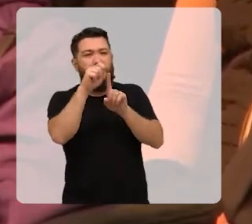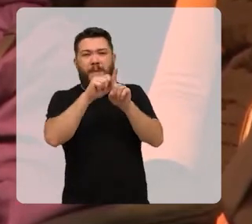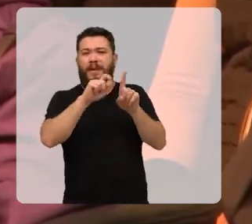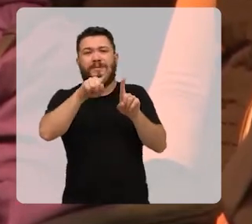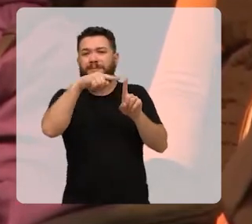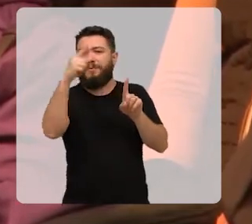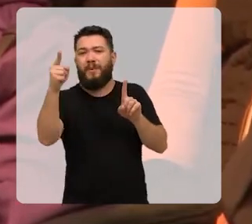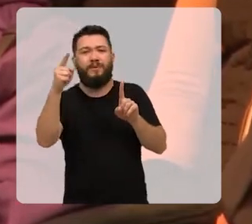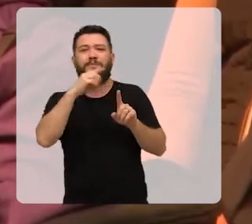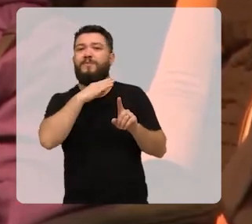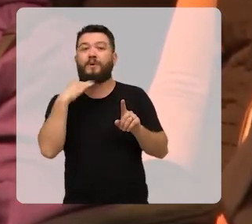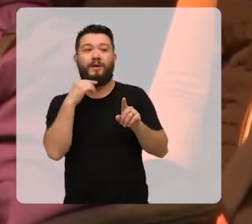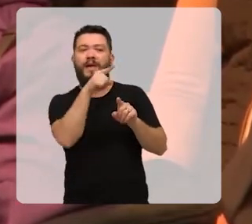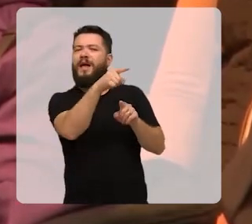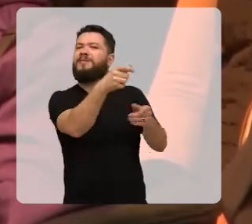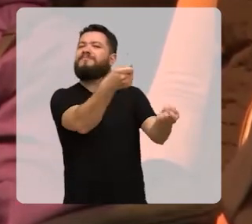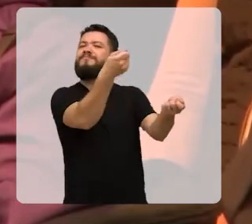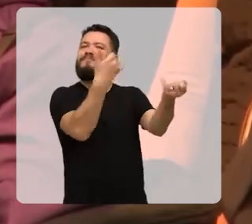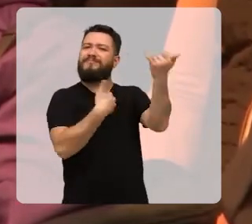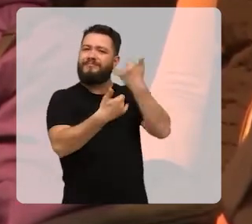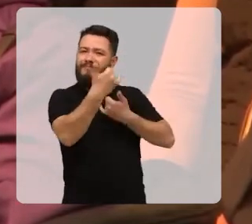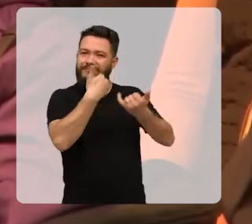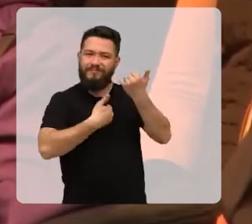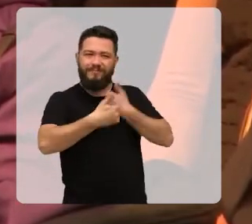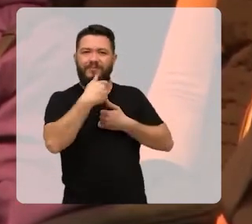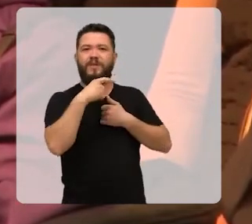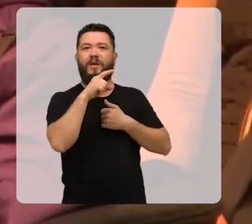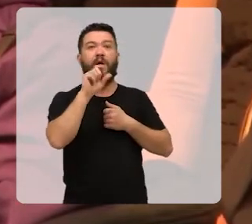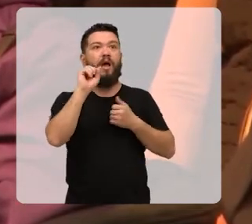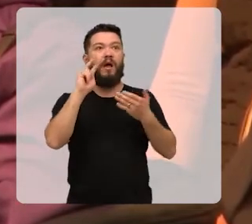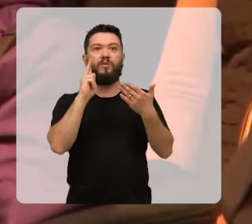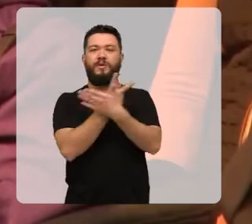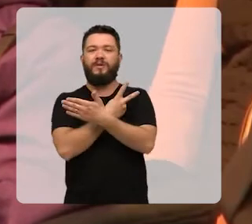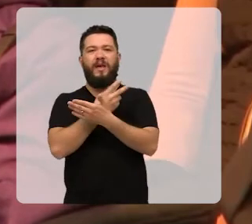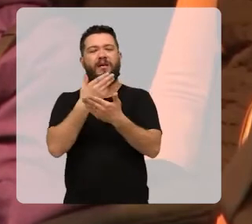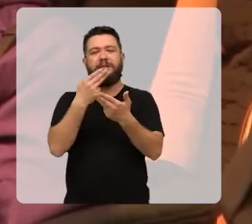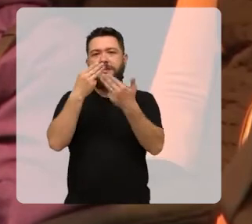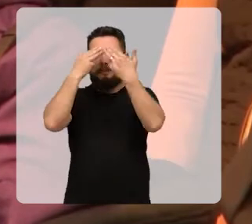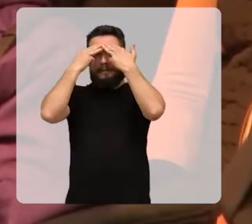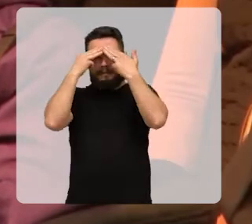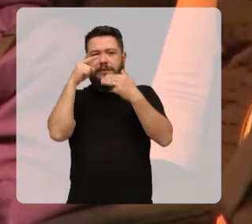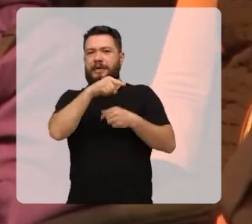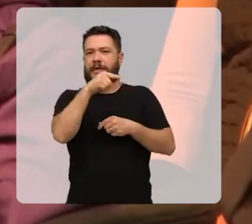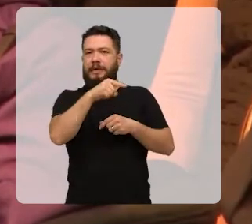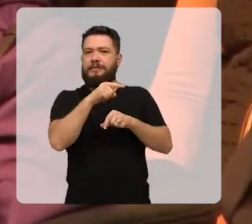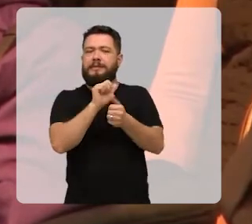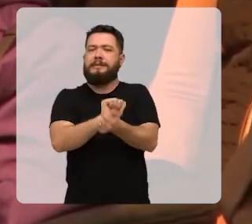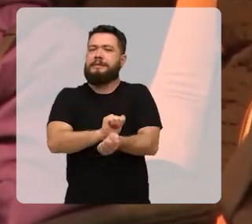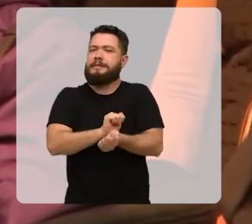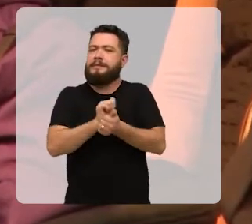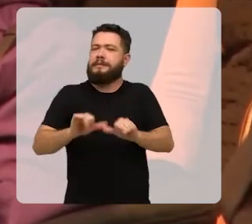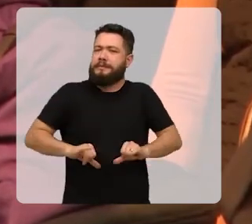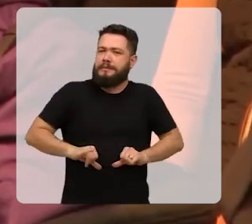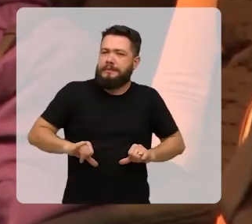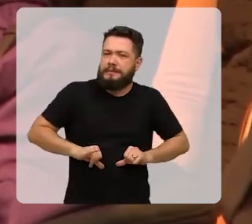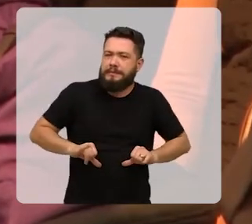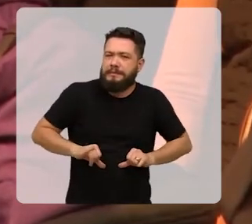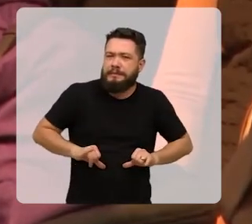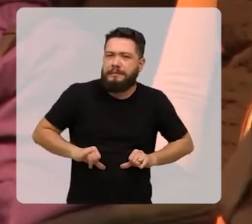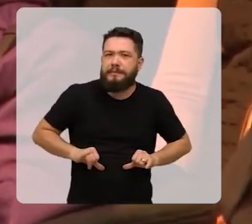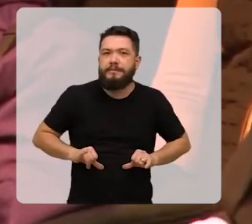Ela me contou sobre Auschwitz e também falou sobre o diário que queria usar